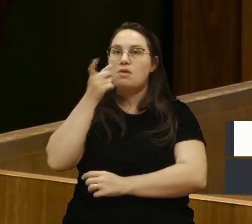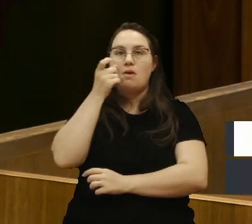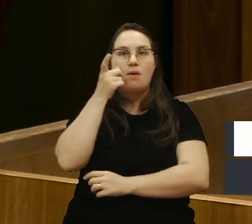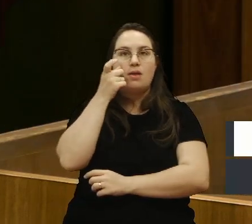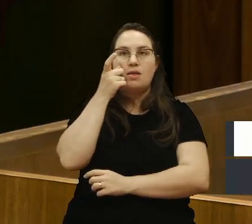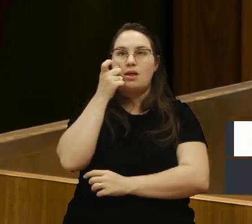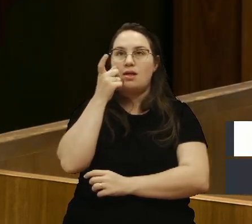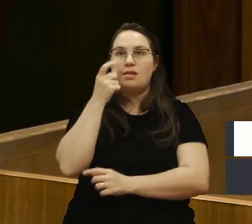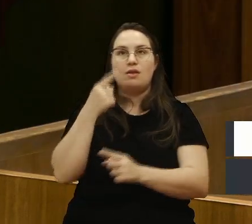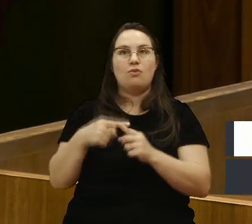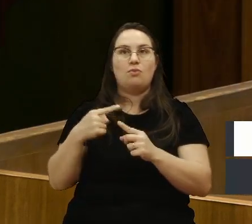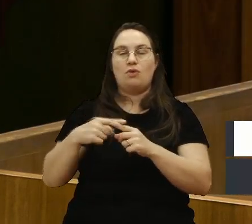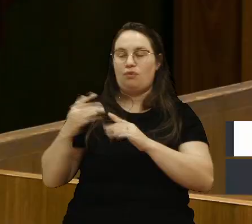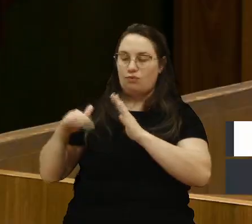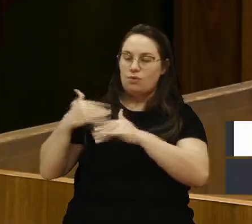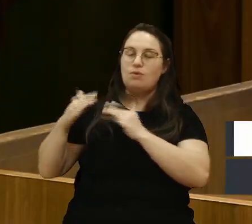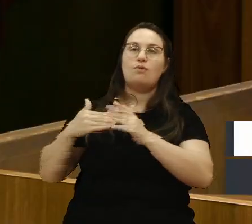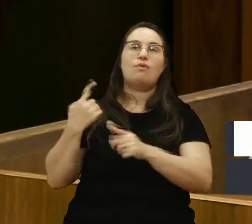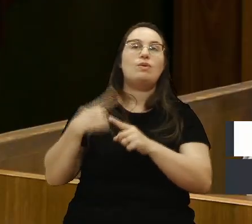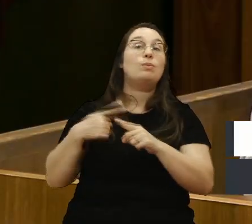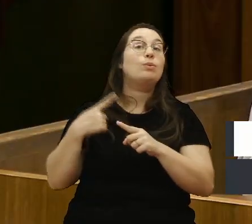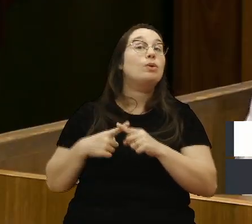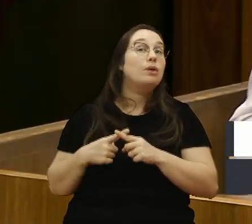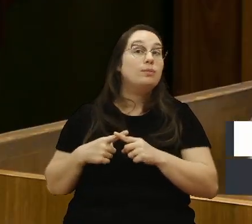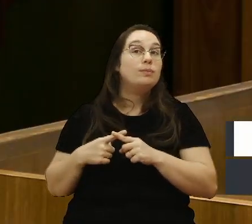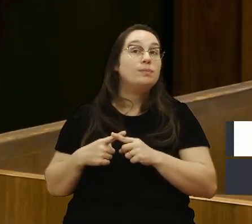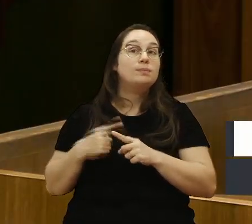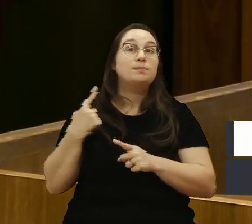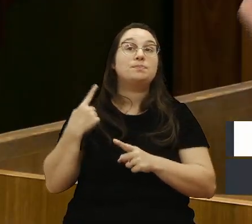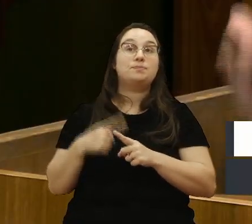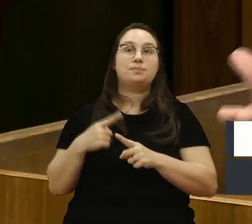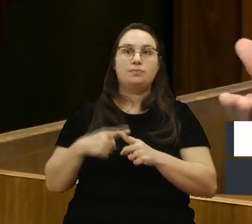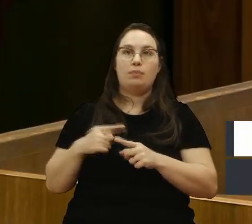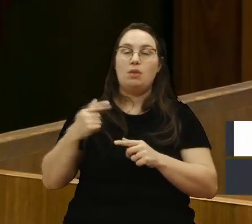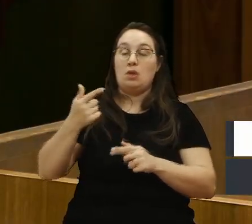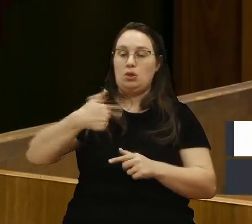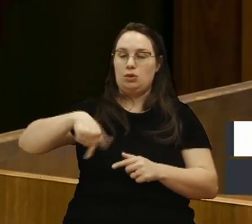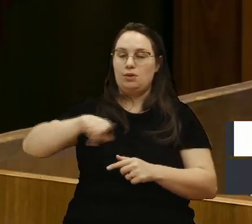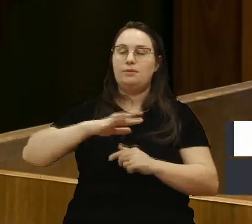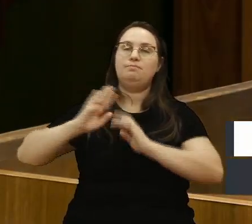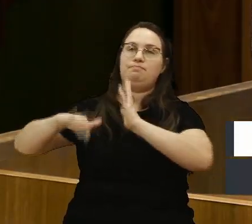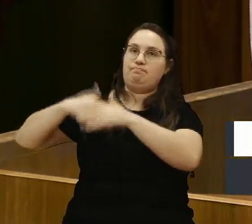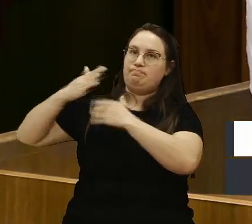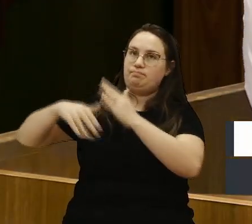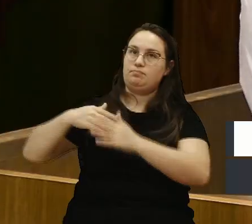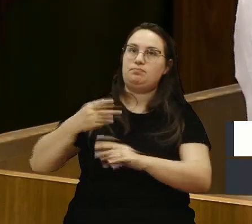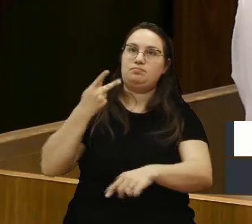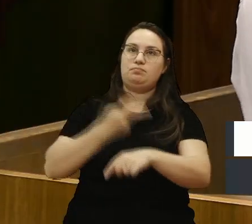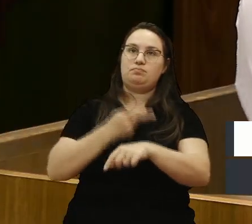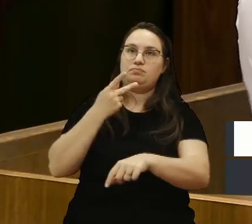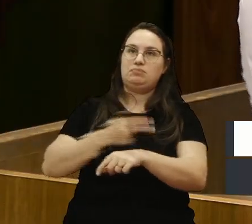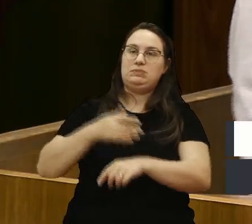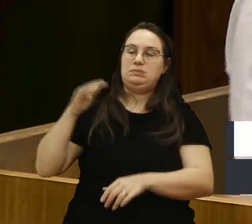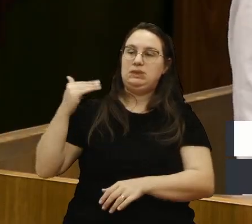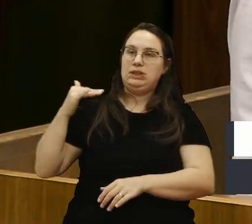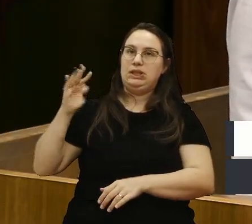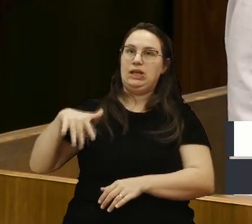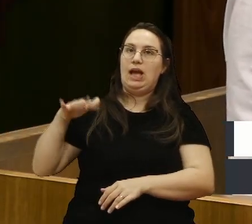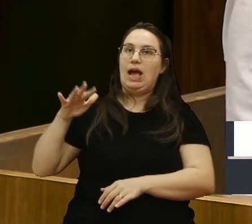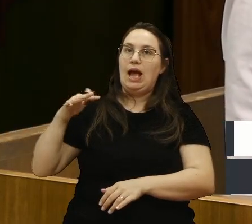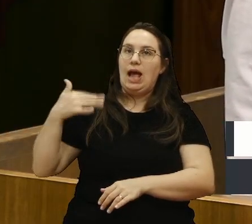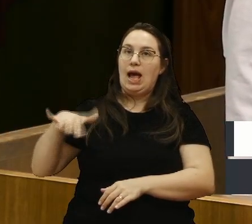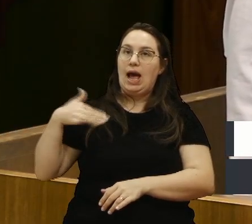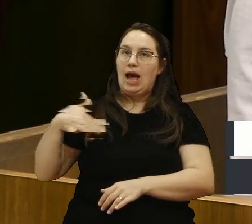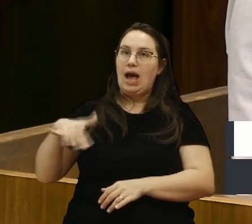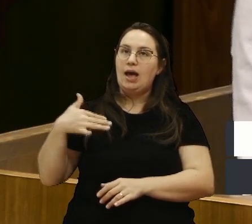interessante para eles que a gente se desenvolva. Por quê? Porque se nós se desenvolver, o nosso produto vai custar mais caro, vereadora